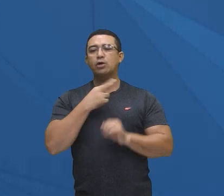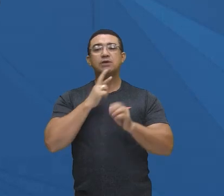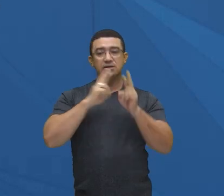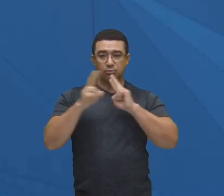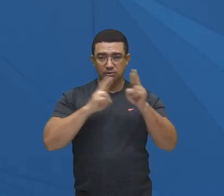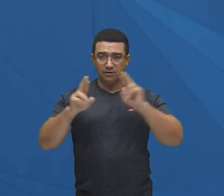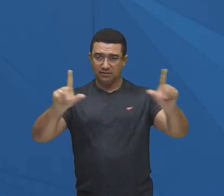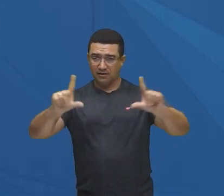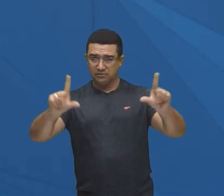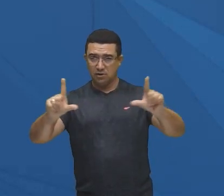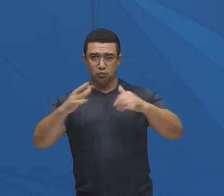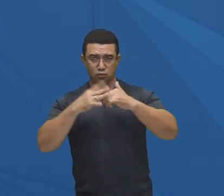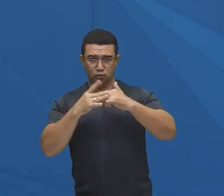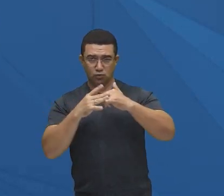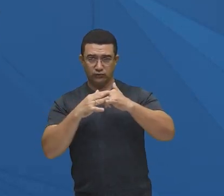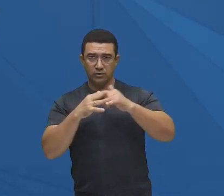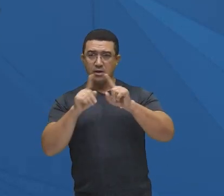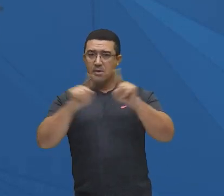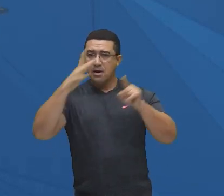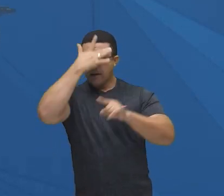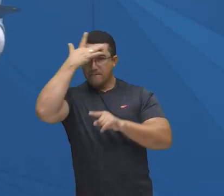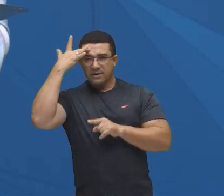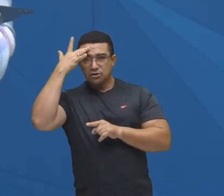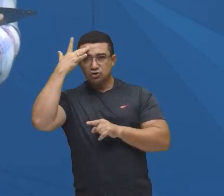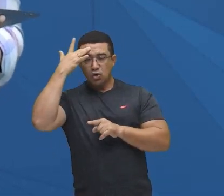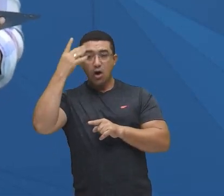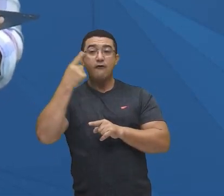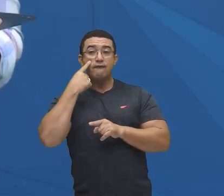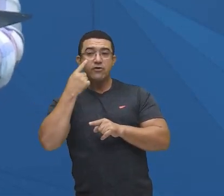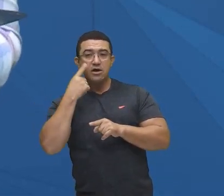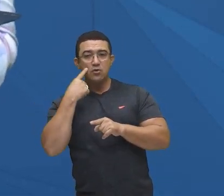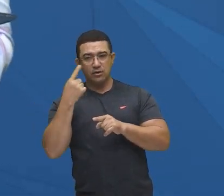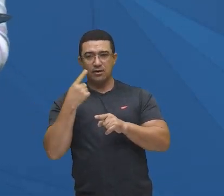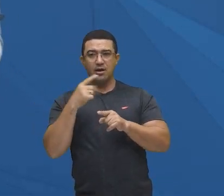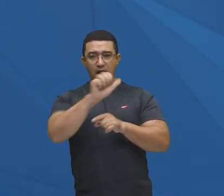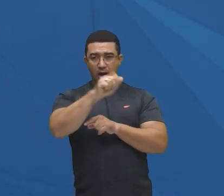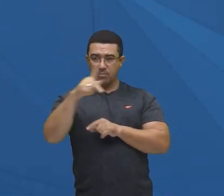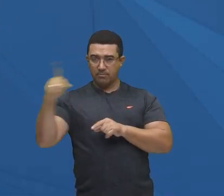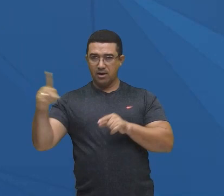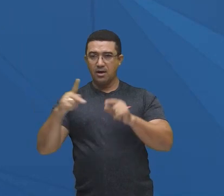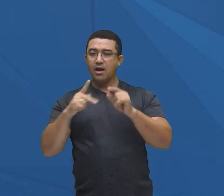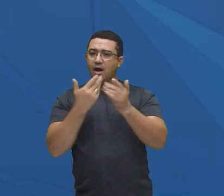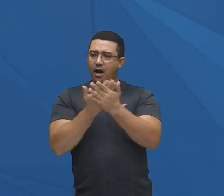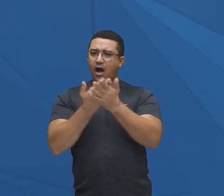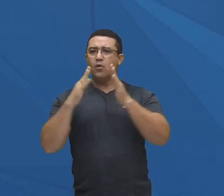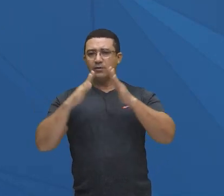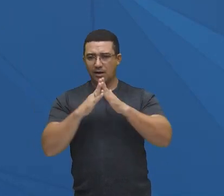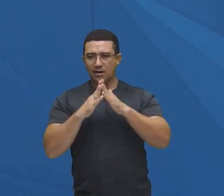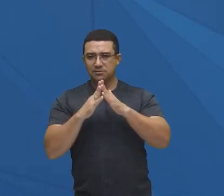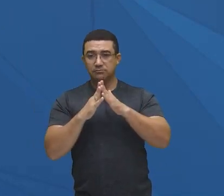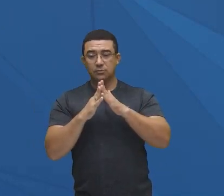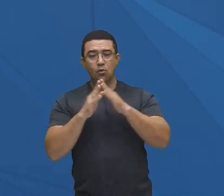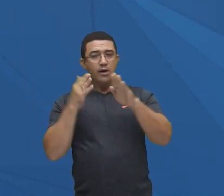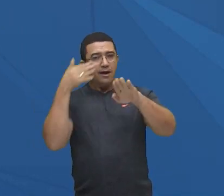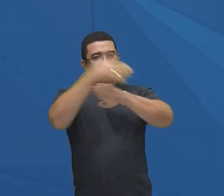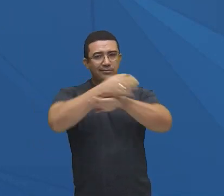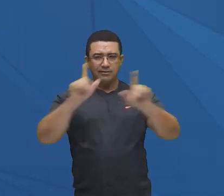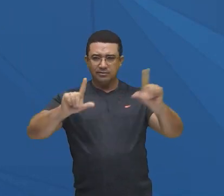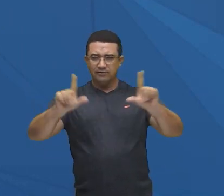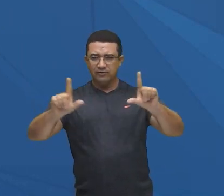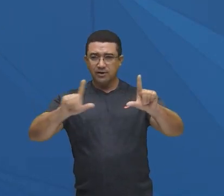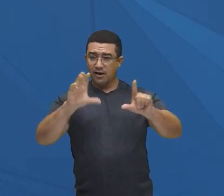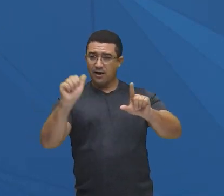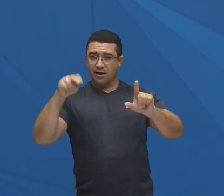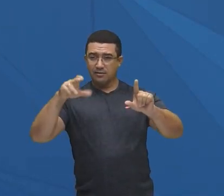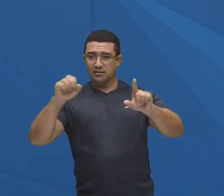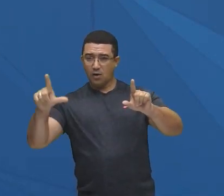YouTube. Mas quem está assistindo pelo nosso aplicativo, entra lá no canal do Ensino Fundamental, tá bom? Que a gente vai estar